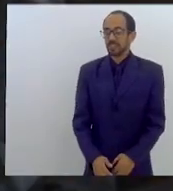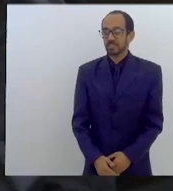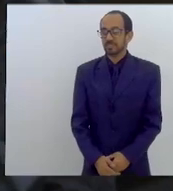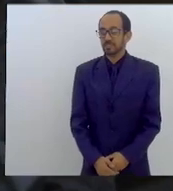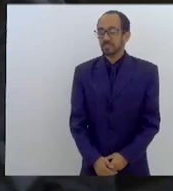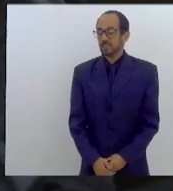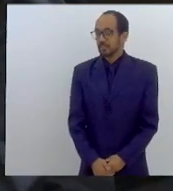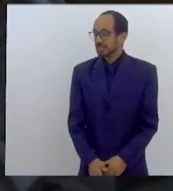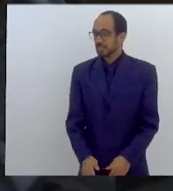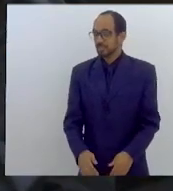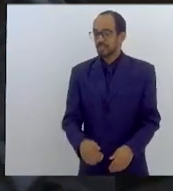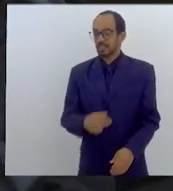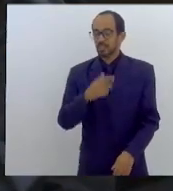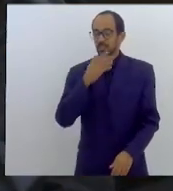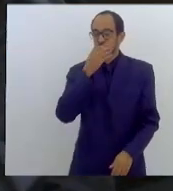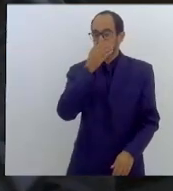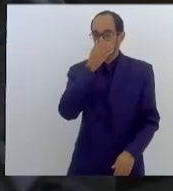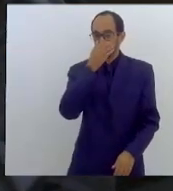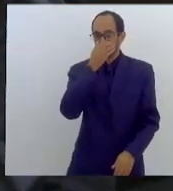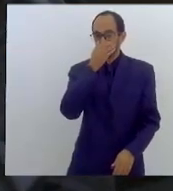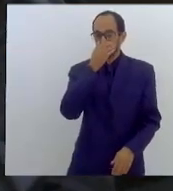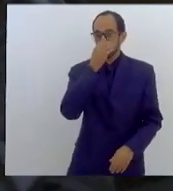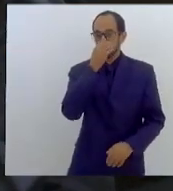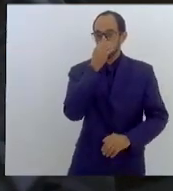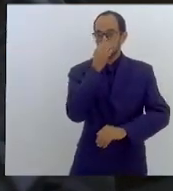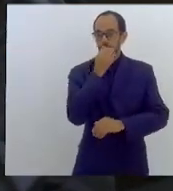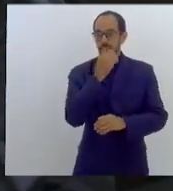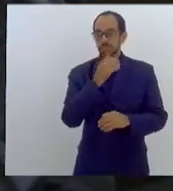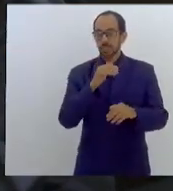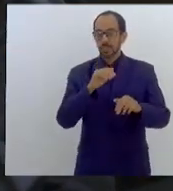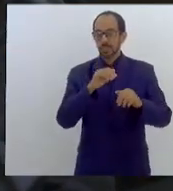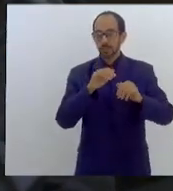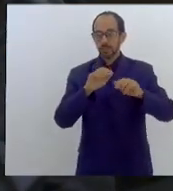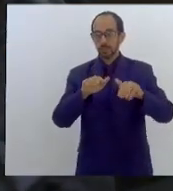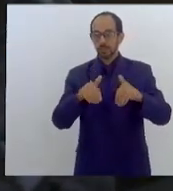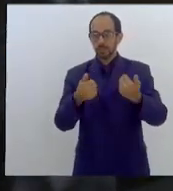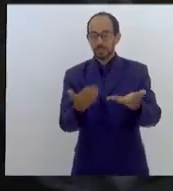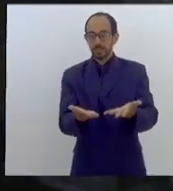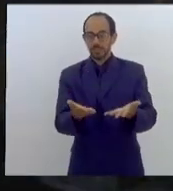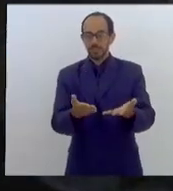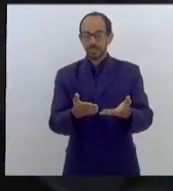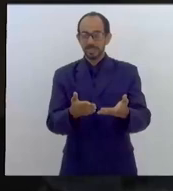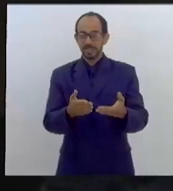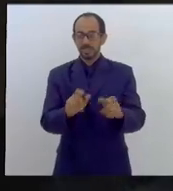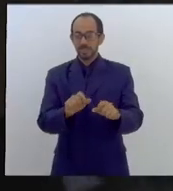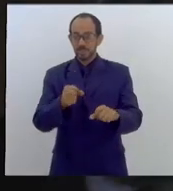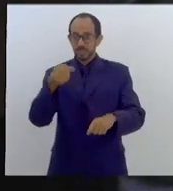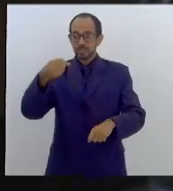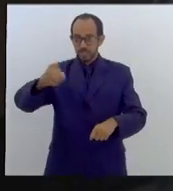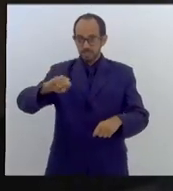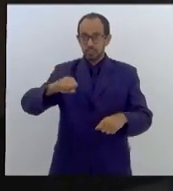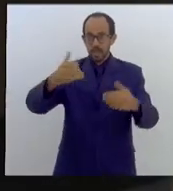de vaia. Eu quero só falar uma coisa para o senhor. Se tiver alguém